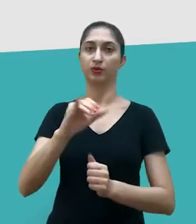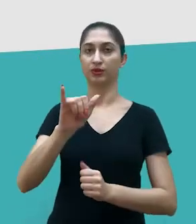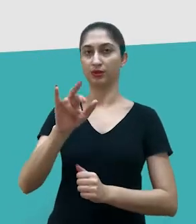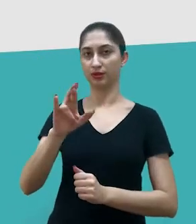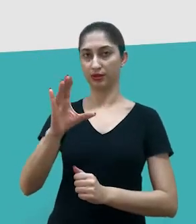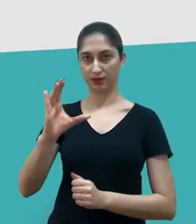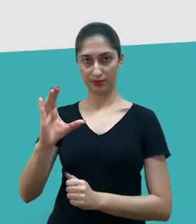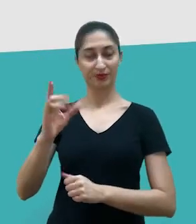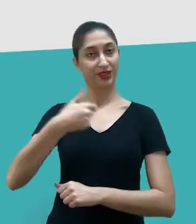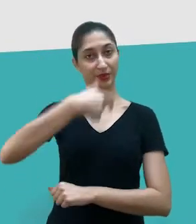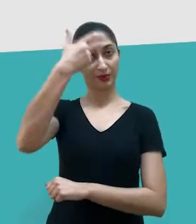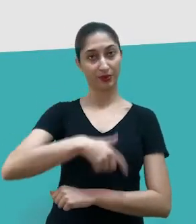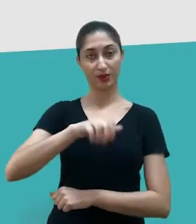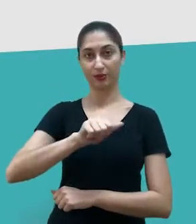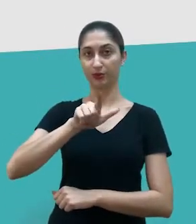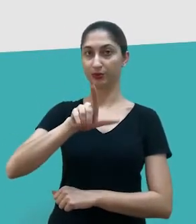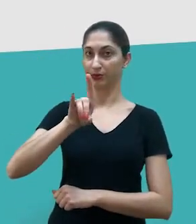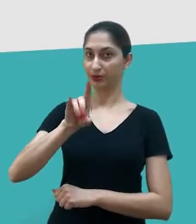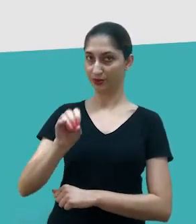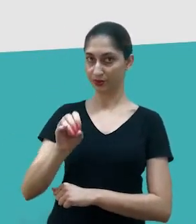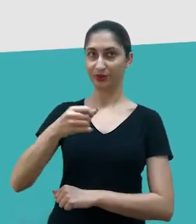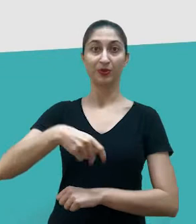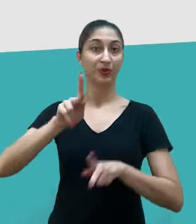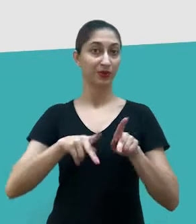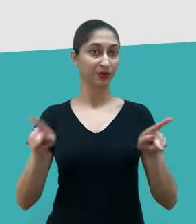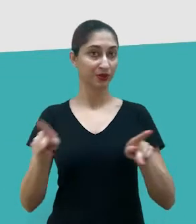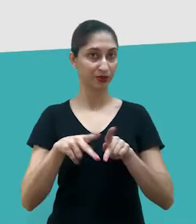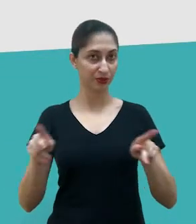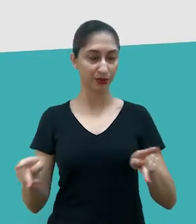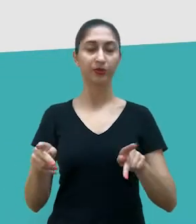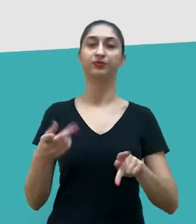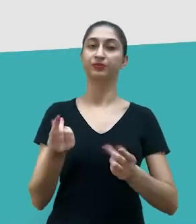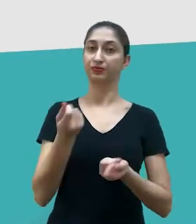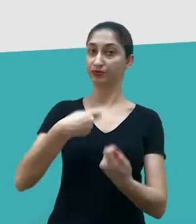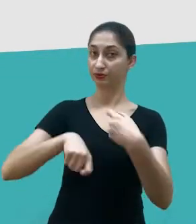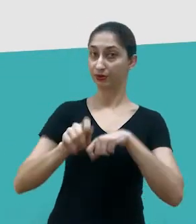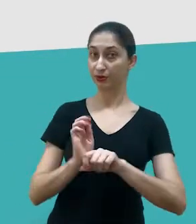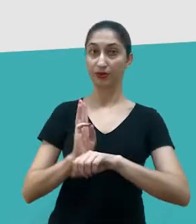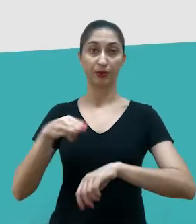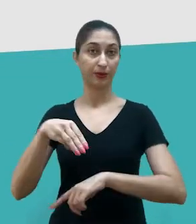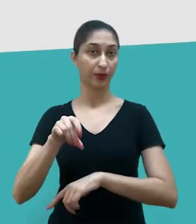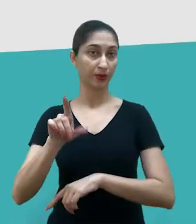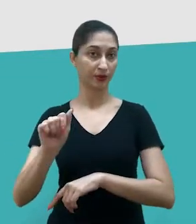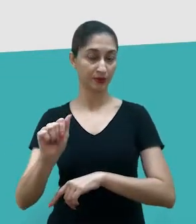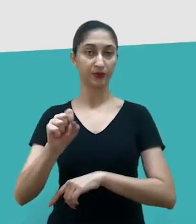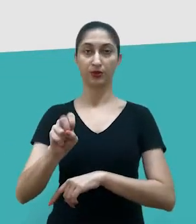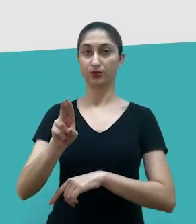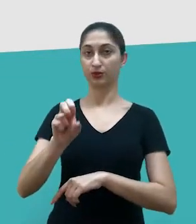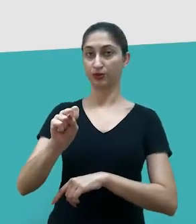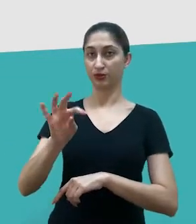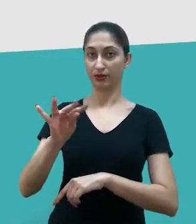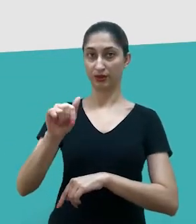Eu sou o Aldo Clécius, Trend Hunter, professor, consultor em negócios de moda sustentáveis,